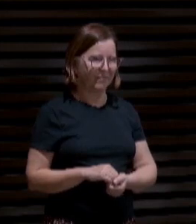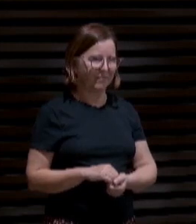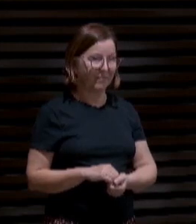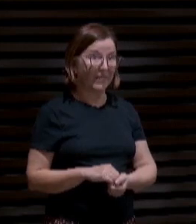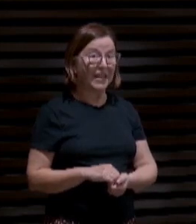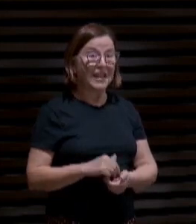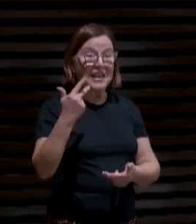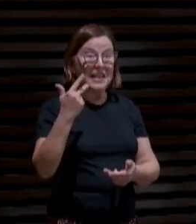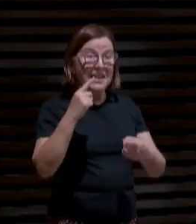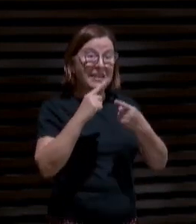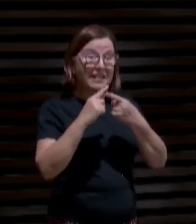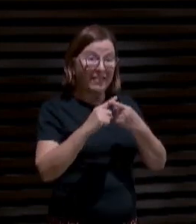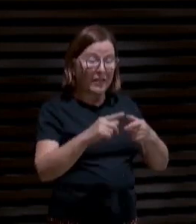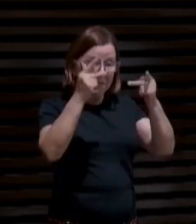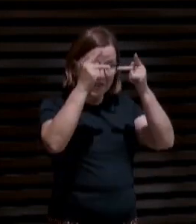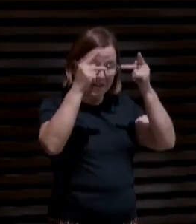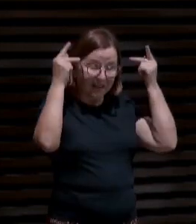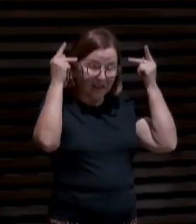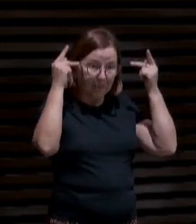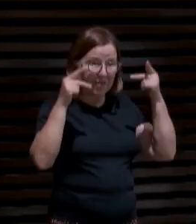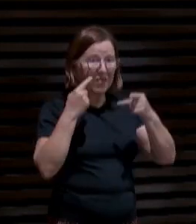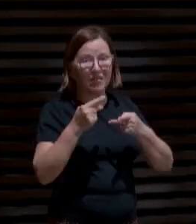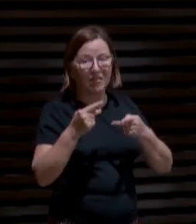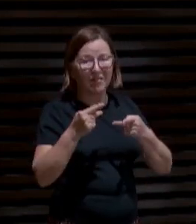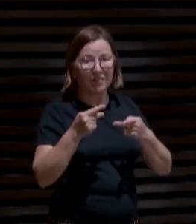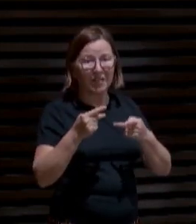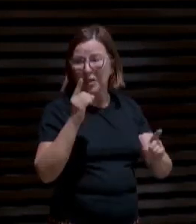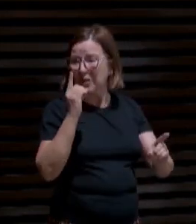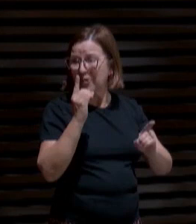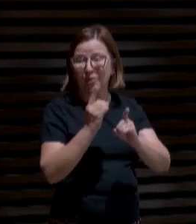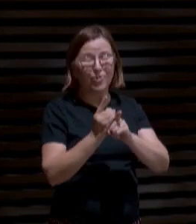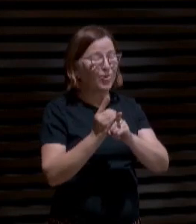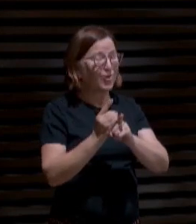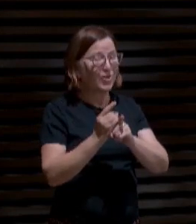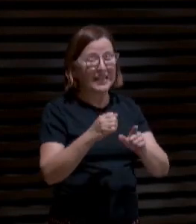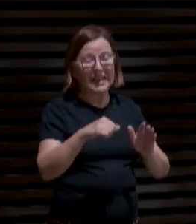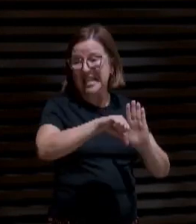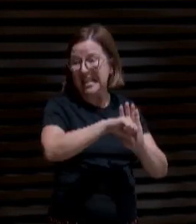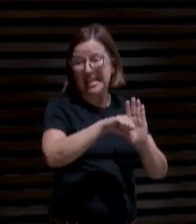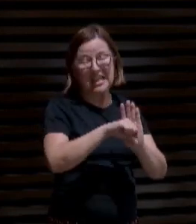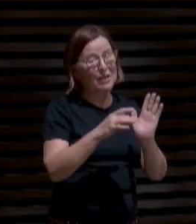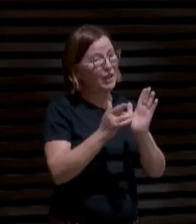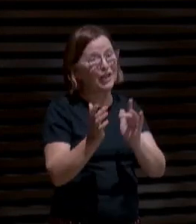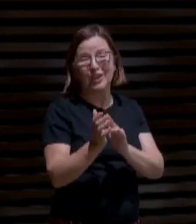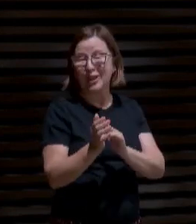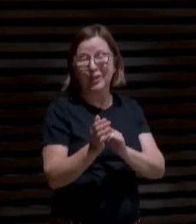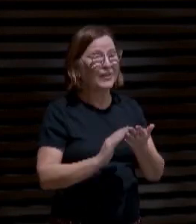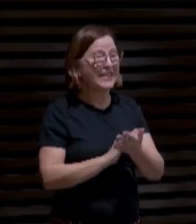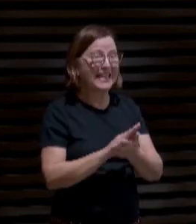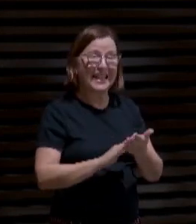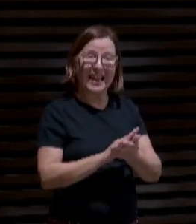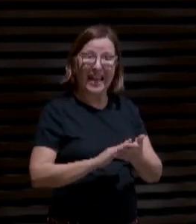3 vezes ele vai dizer para eles: eu não vejo crime nele. Eu não vejo que ele